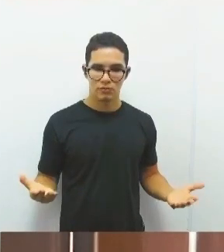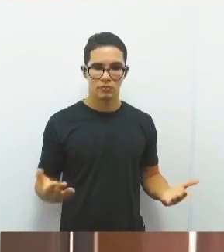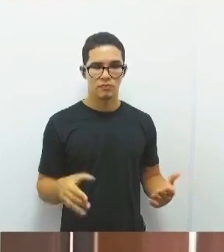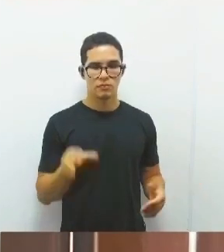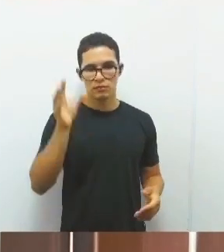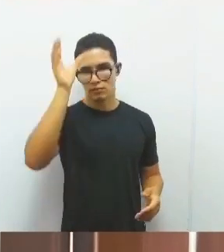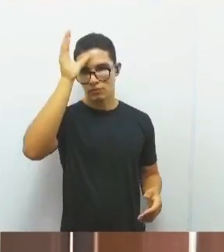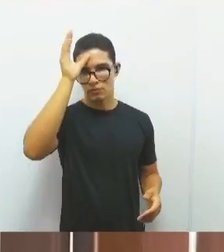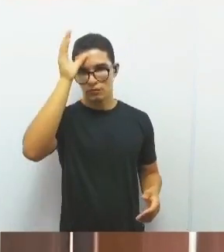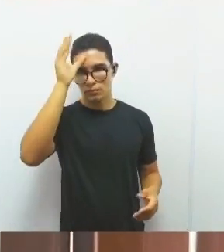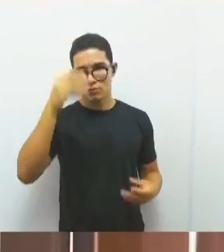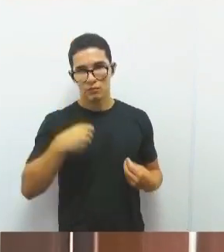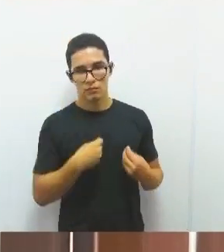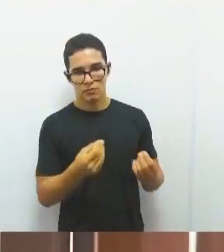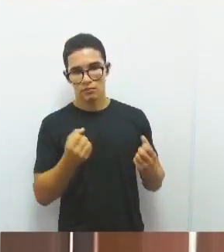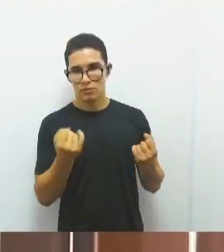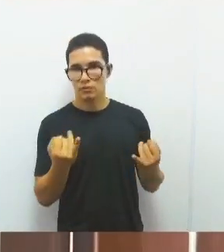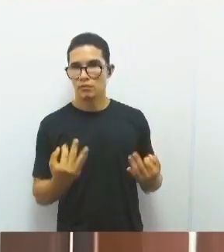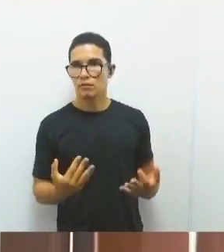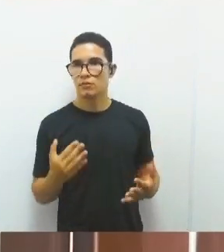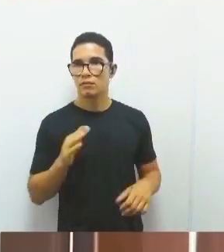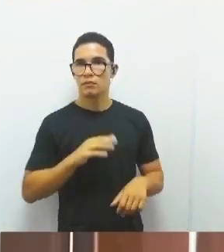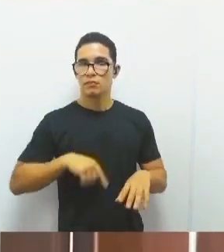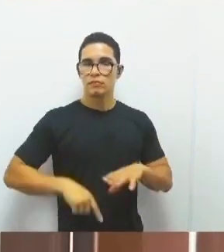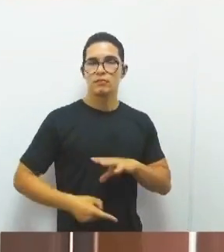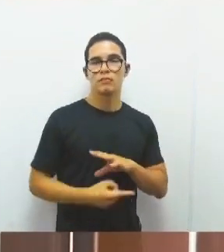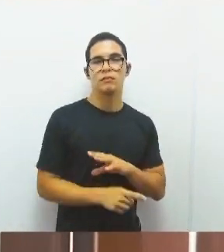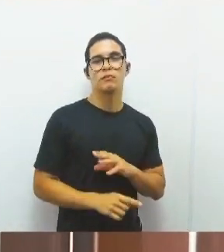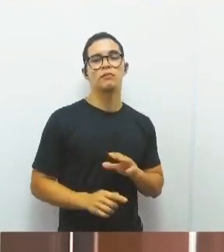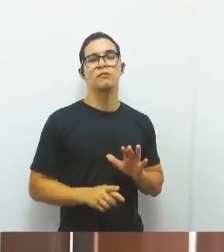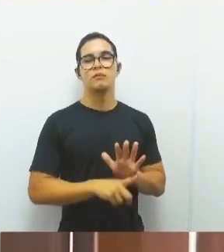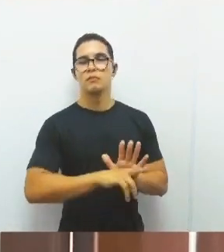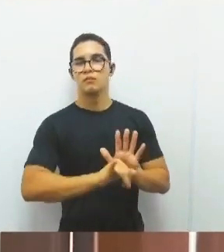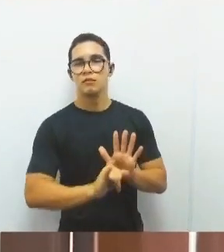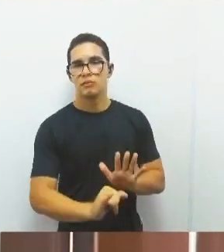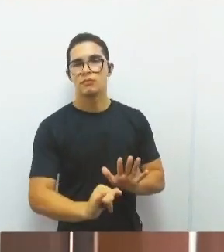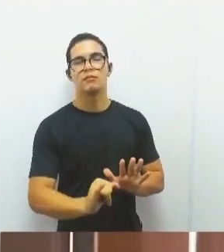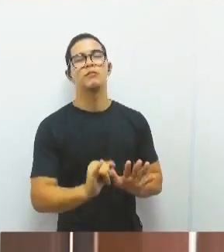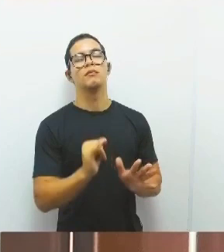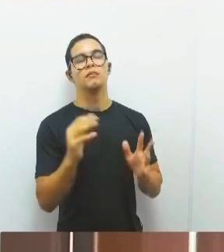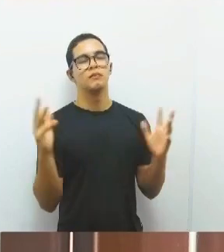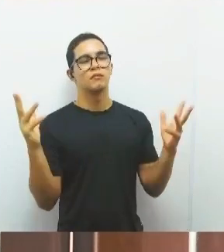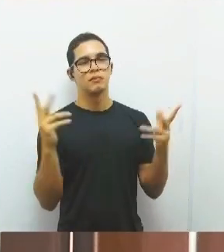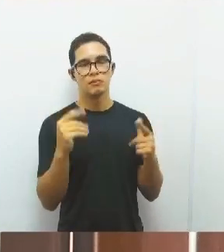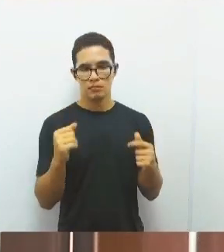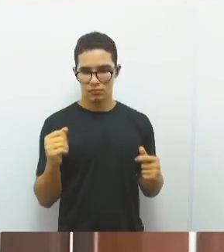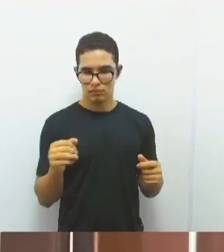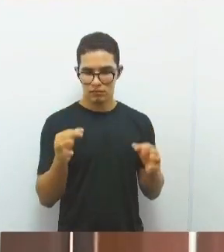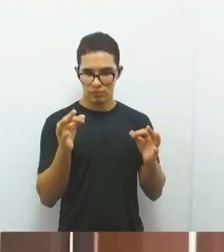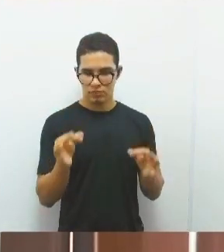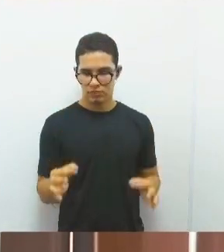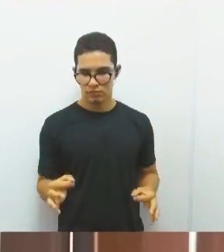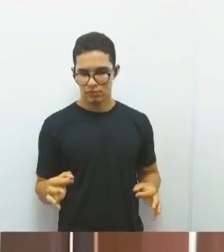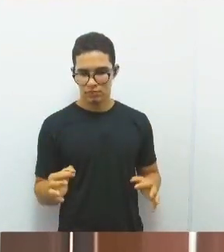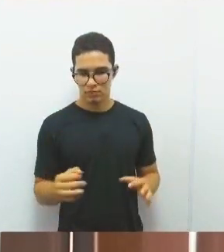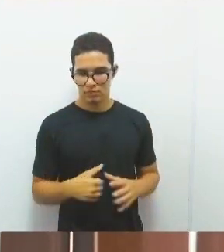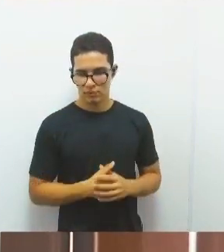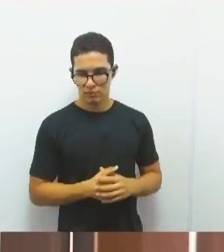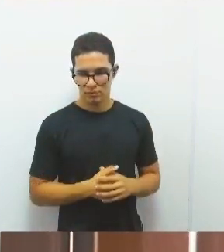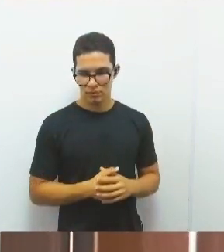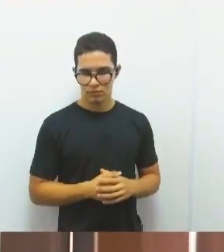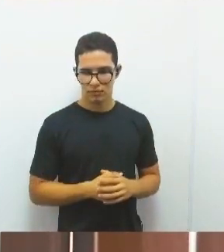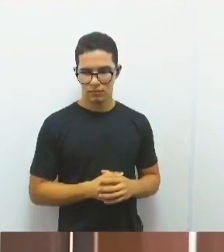Charles vai dar mais né fundamento aqui dentro desta lei que é uma lei né E tem que ser cumprida no nosso